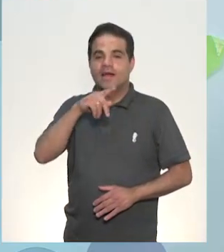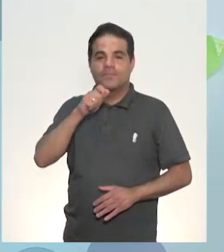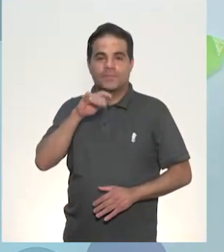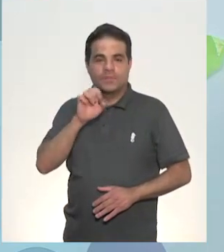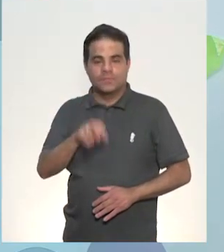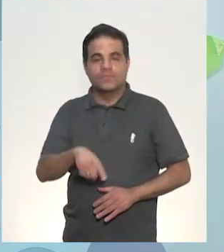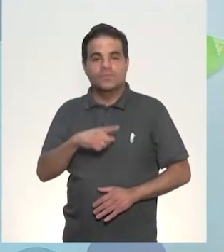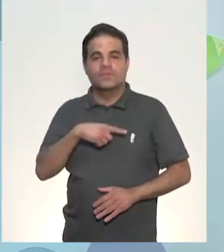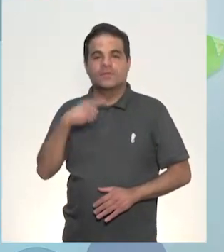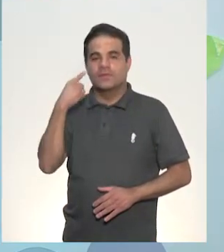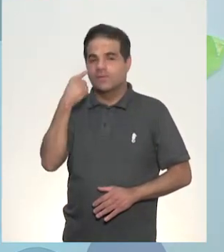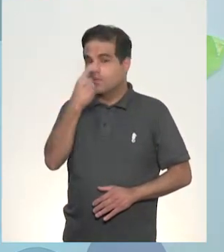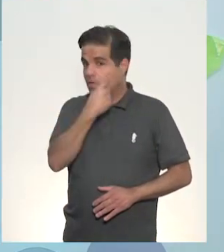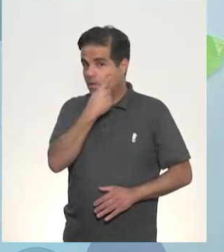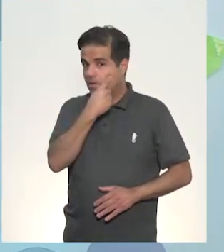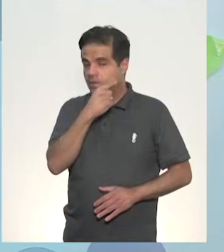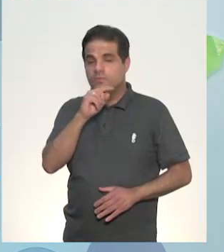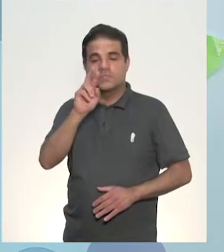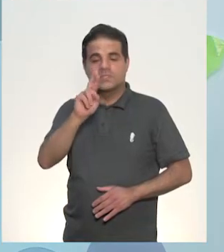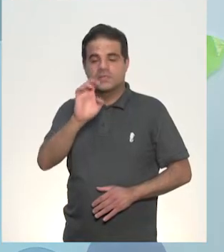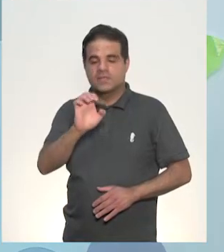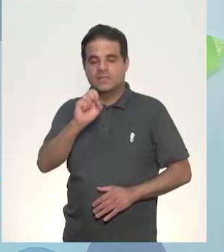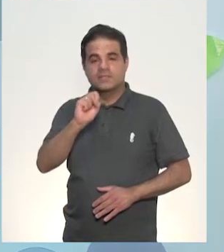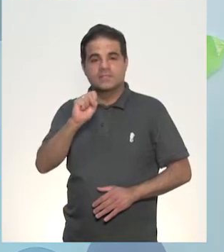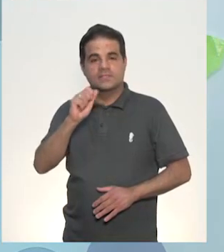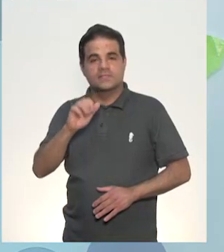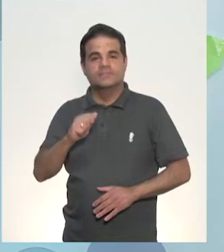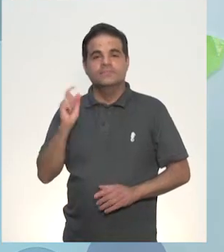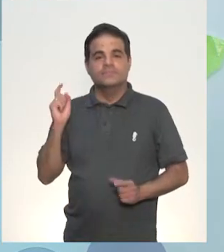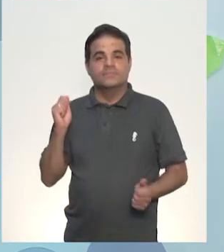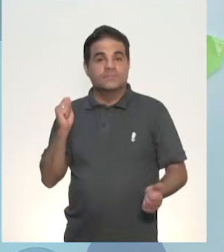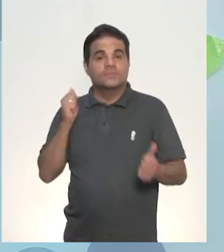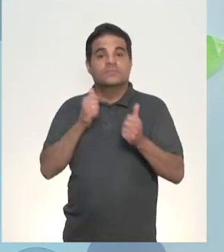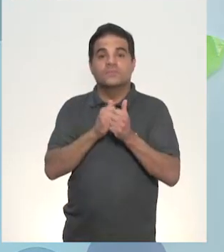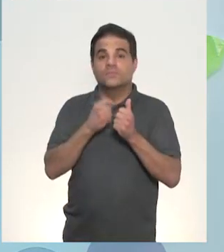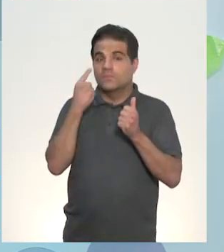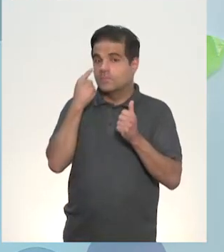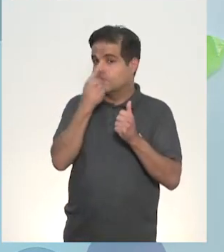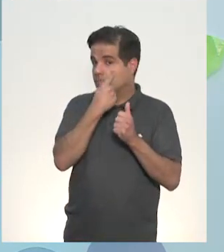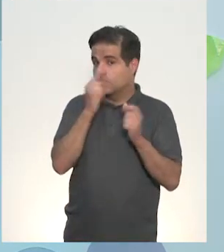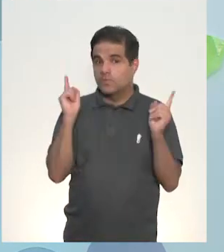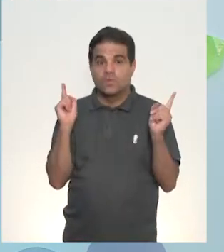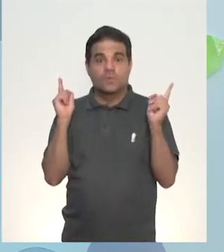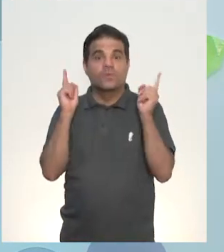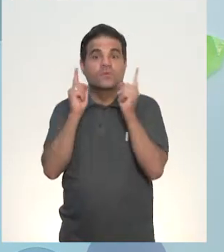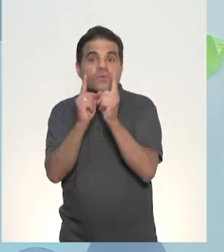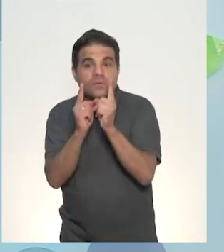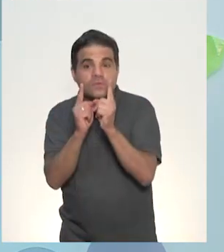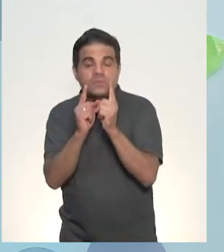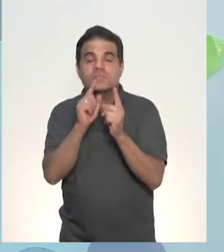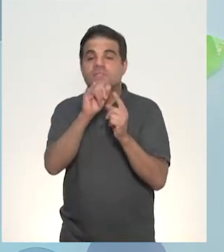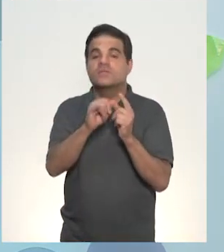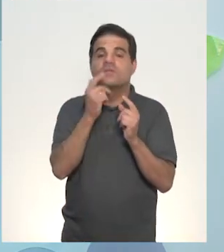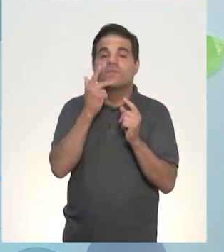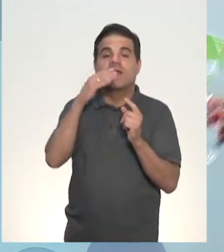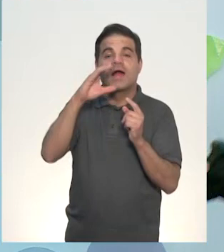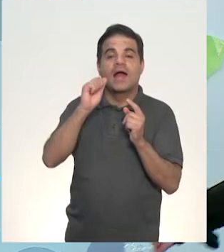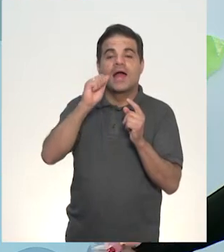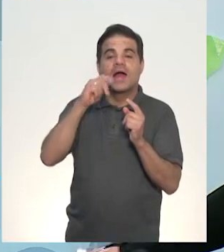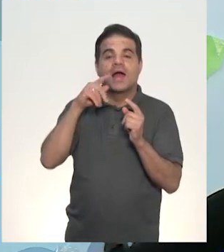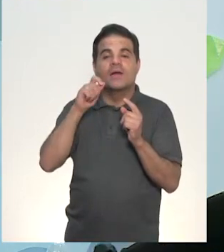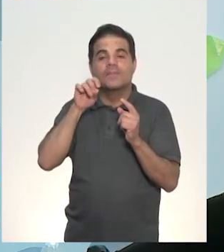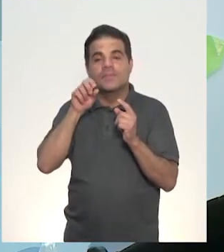ressaca. Então, eu estou aproximando os olhos da Capitu da ressaca. Se eu falo, Capitu tem